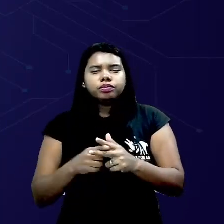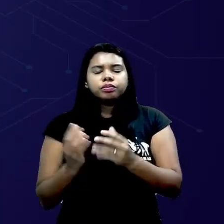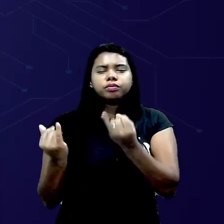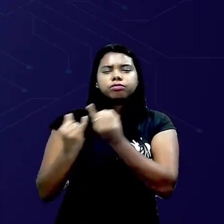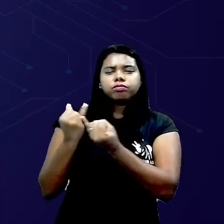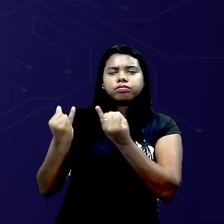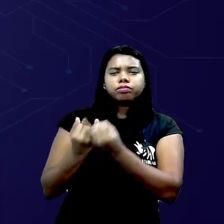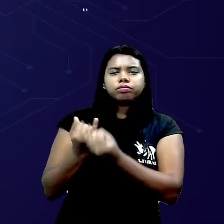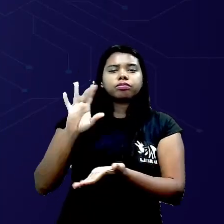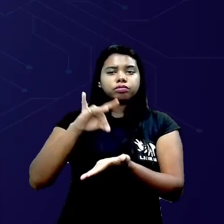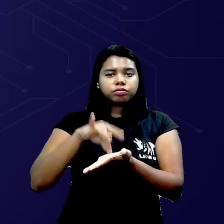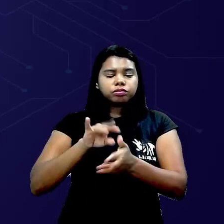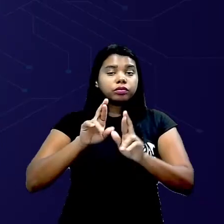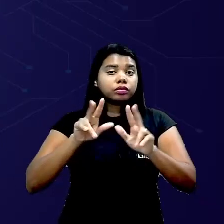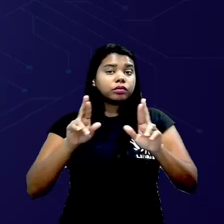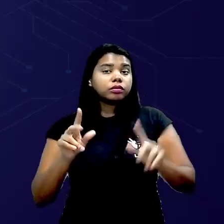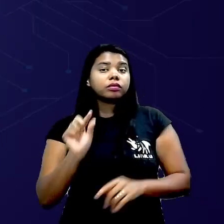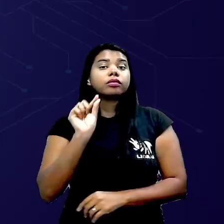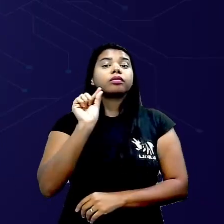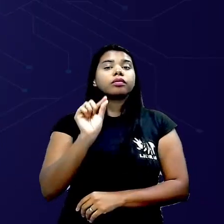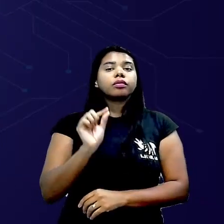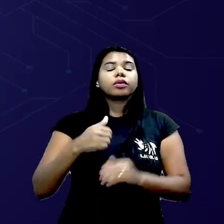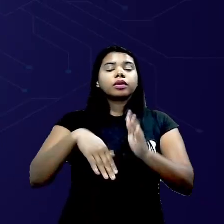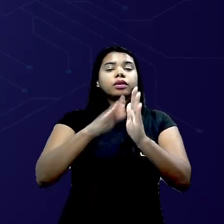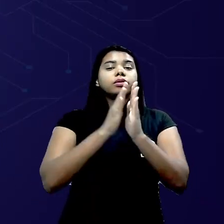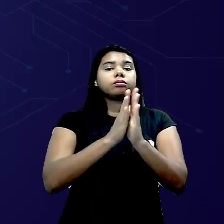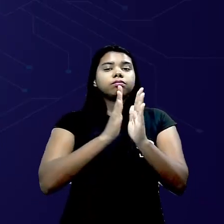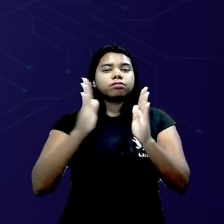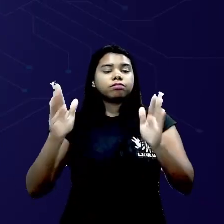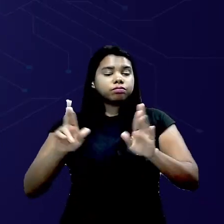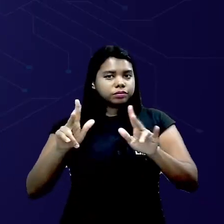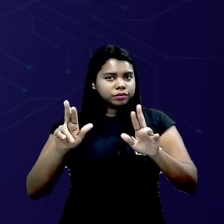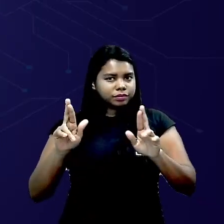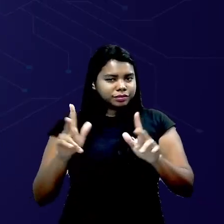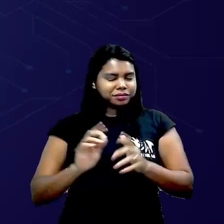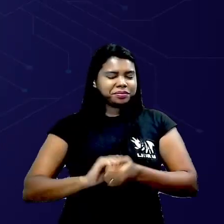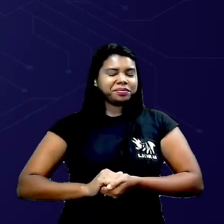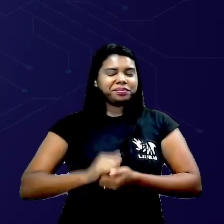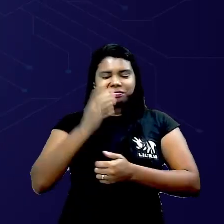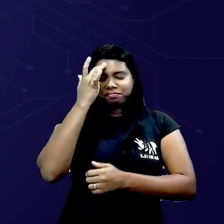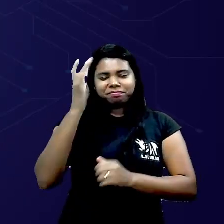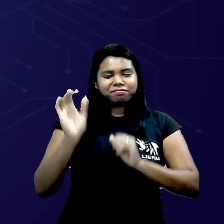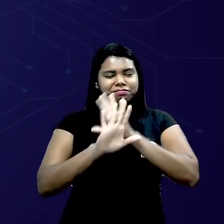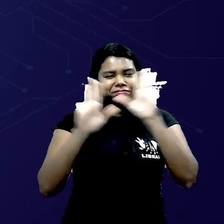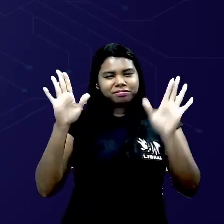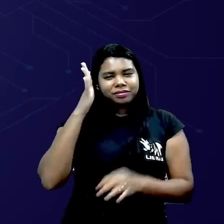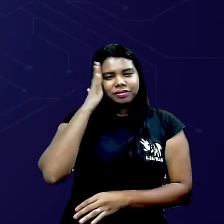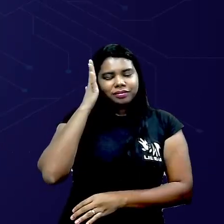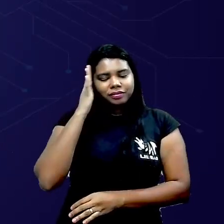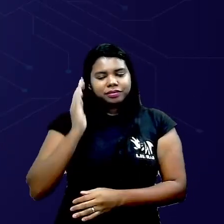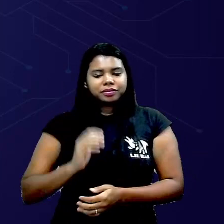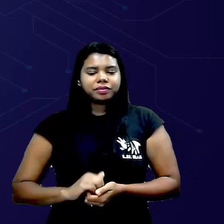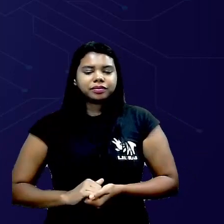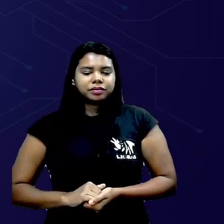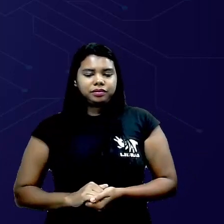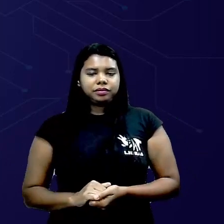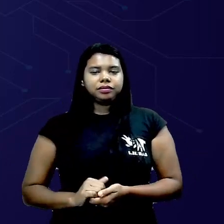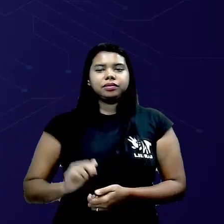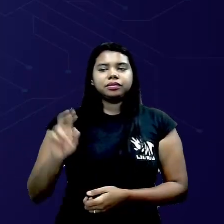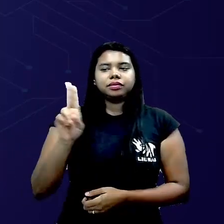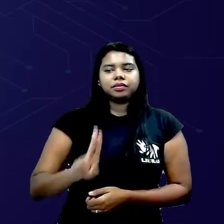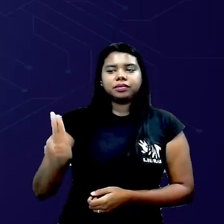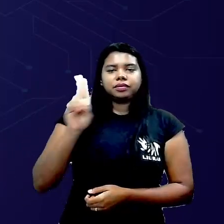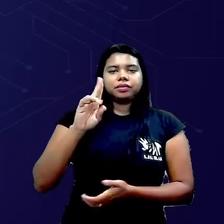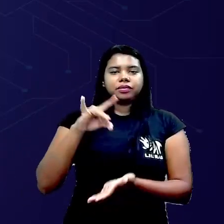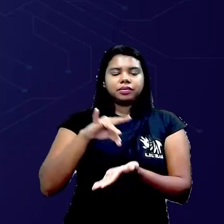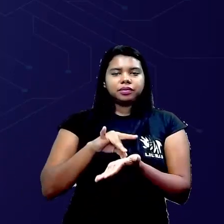os conceitos, mas a diferença é o seguinte: na biblioteca, estou falando primeiro de biblioteca porque fica mais fácil o raciocínio. Quando você